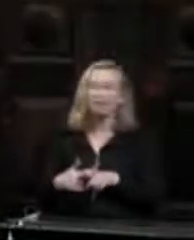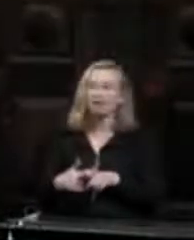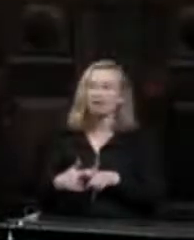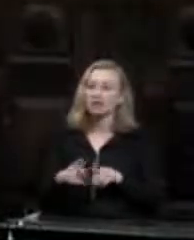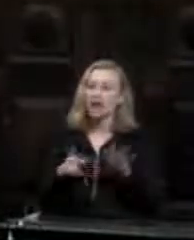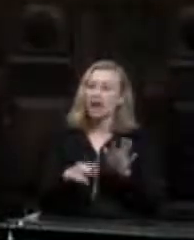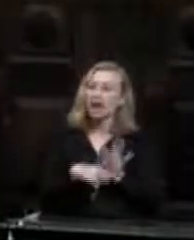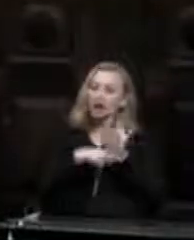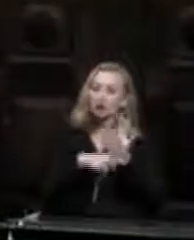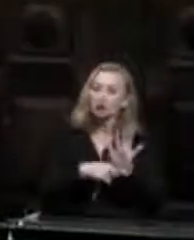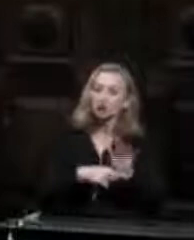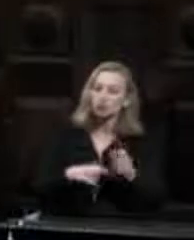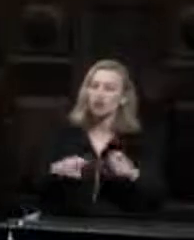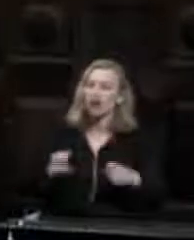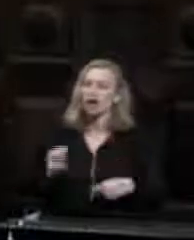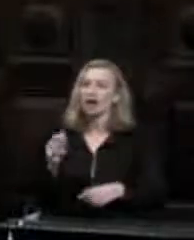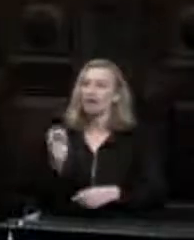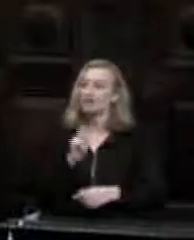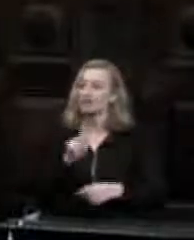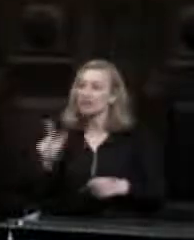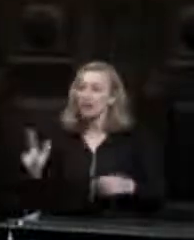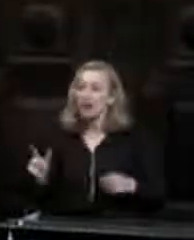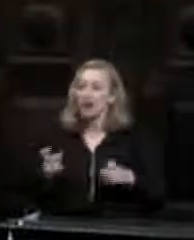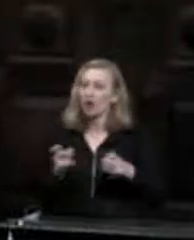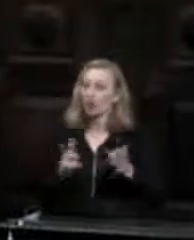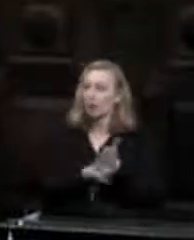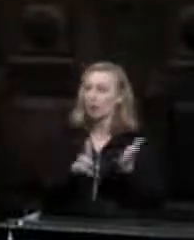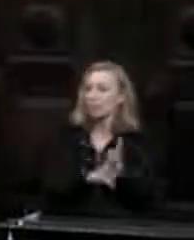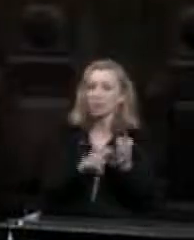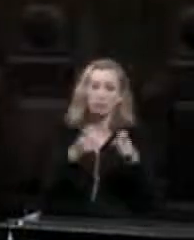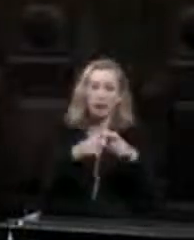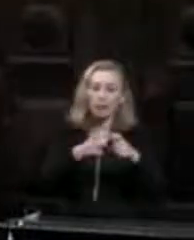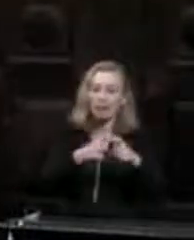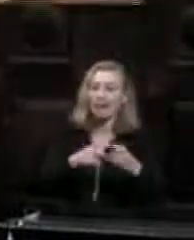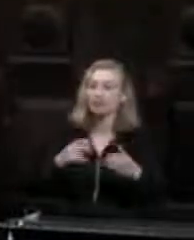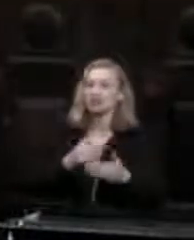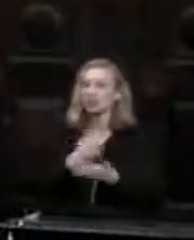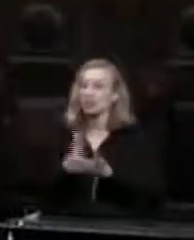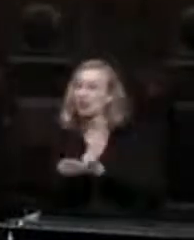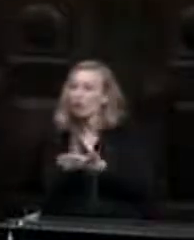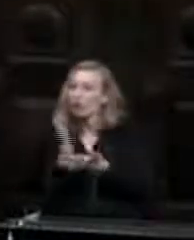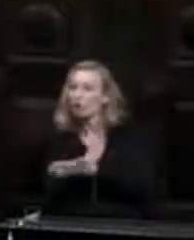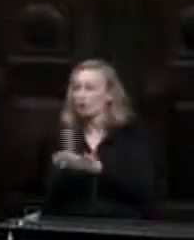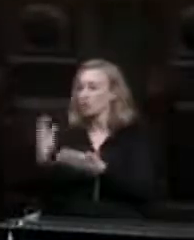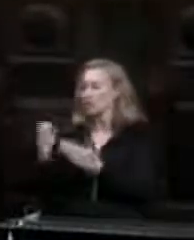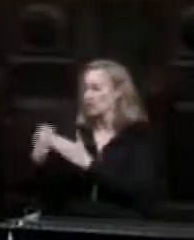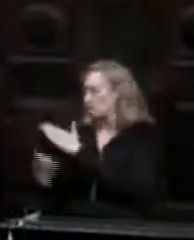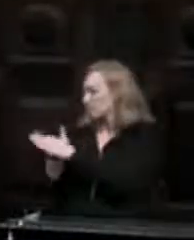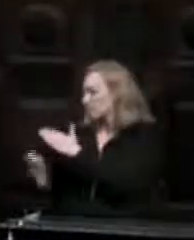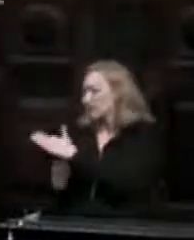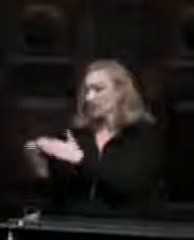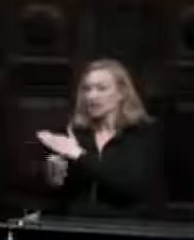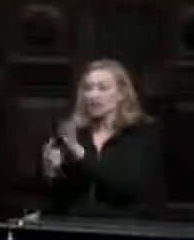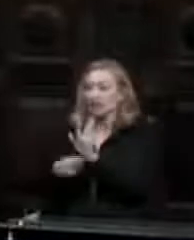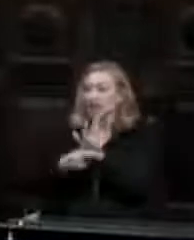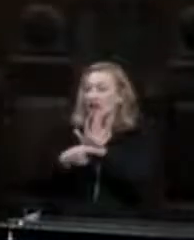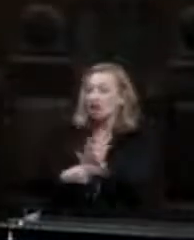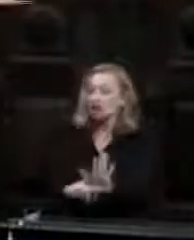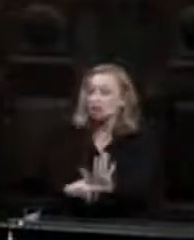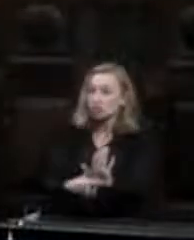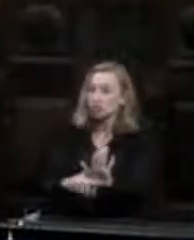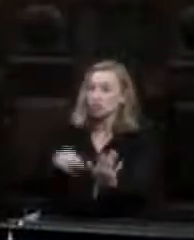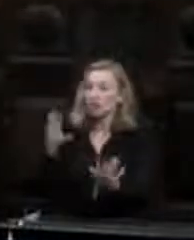para a Land Rover, dá benefício fiscal exatamente para as empresas que financiam as campanhas de políticos do PMDB.